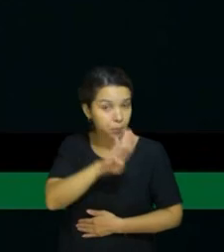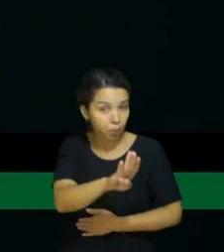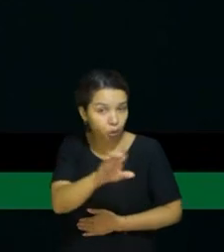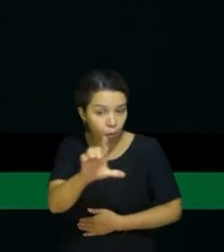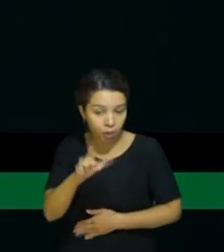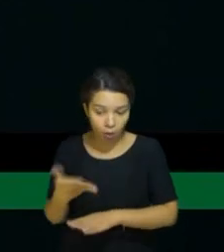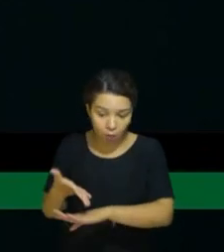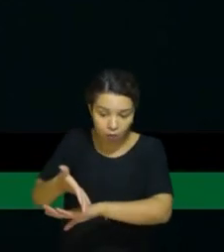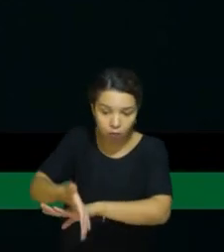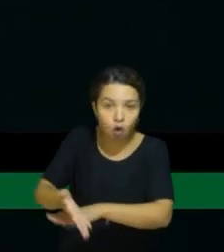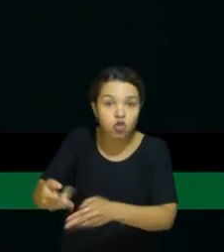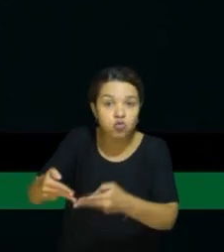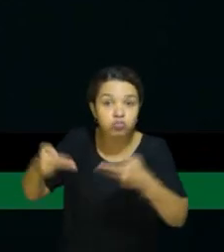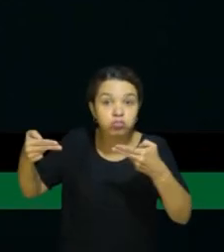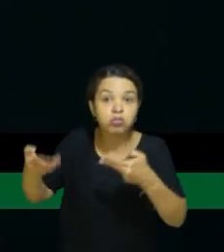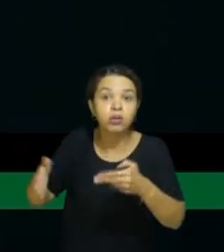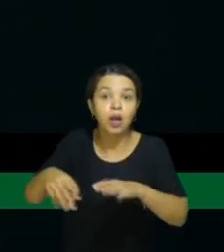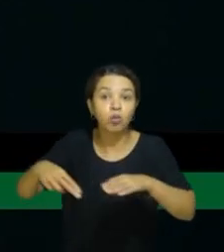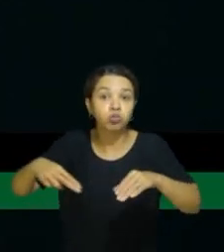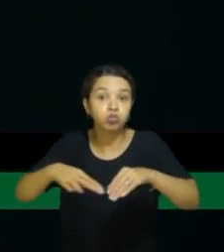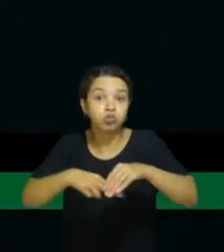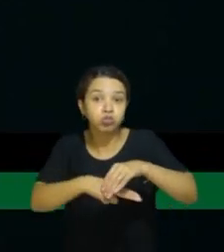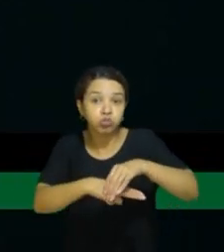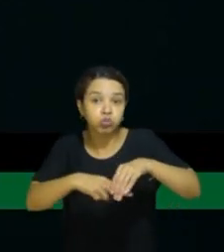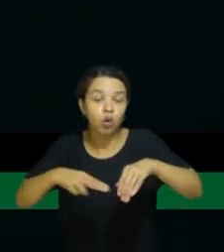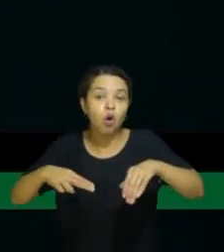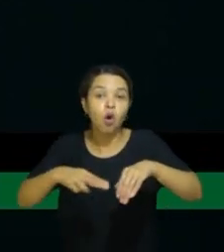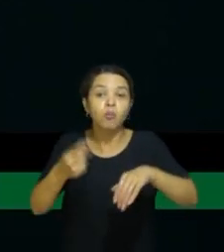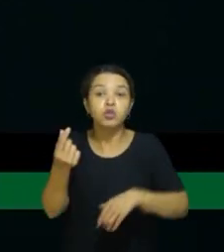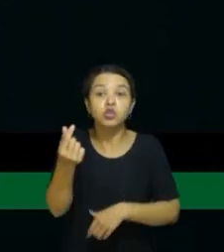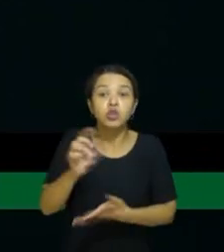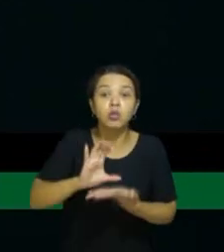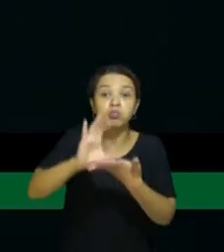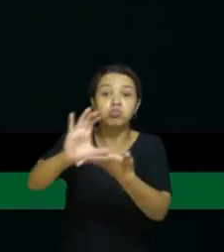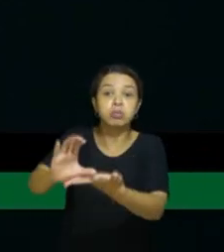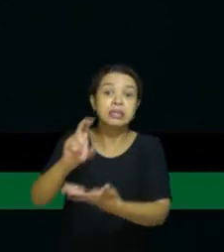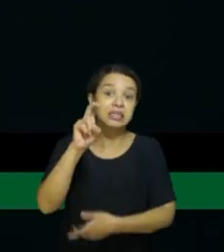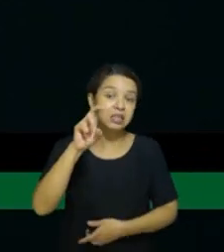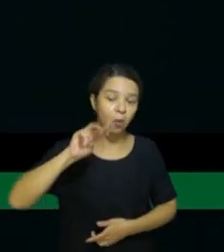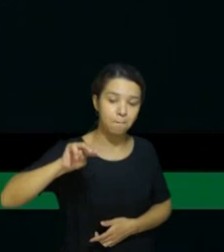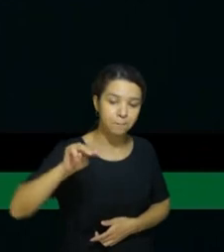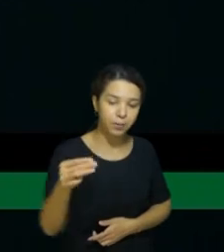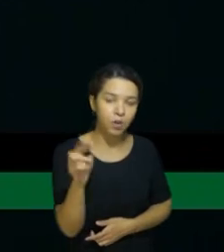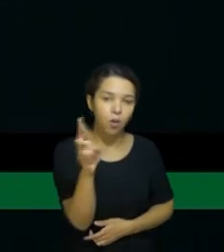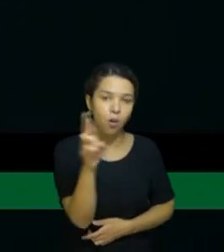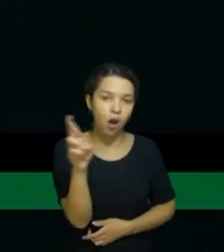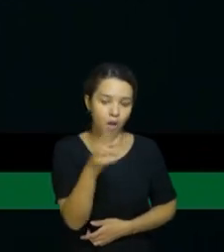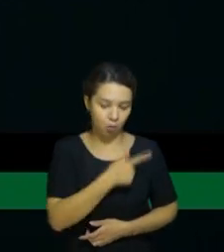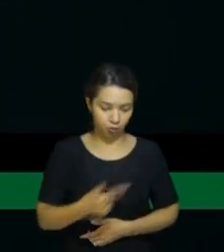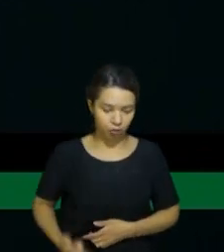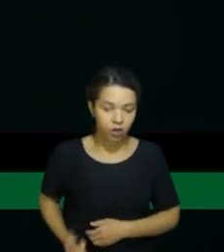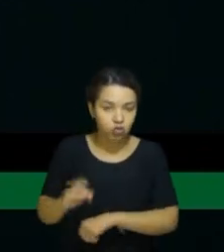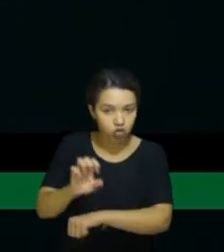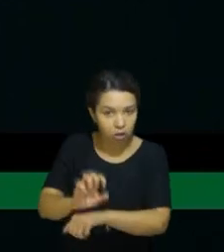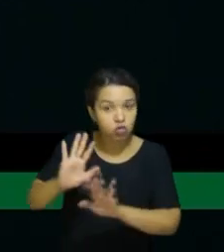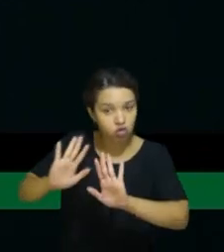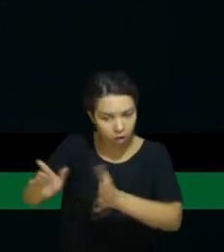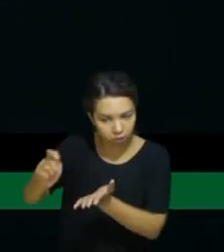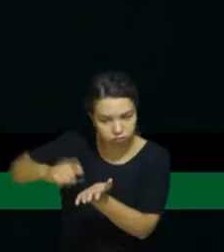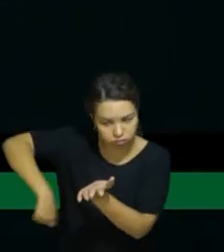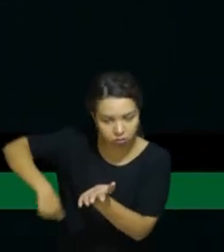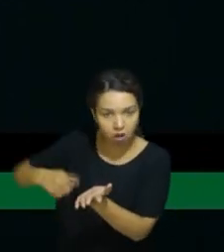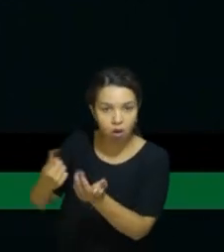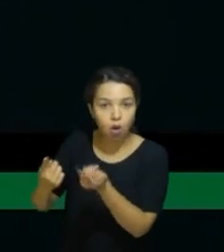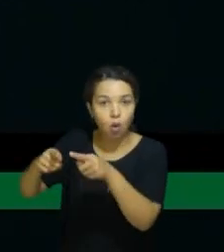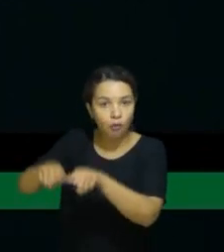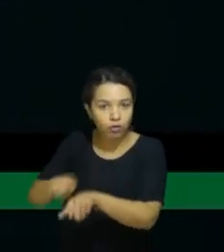tomógrafo repasse de R milhões de reais do Governo do Estado assinou um convênio com o Hospital